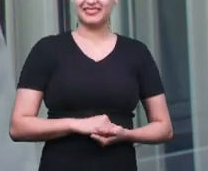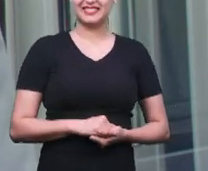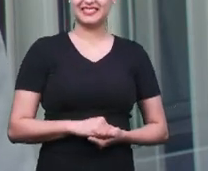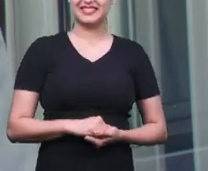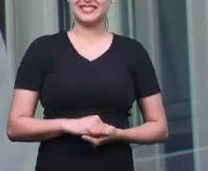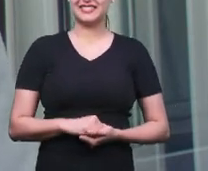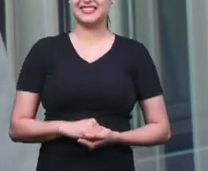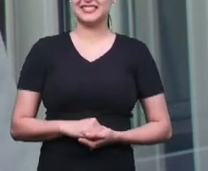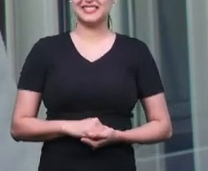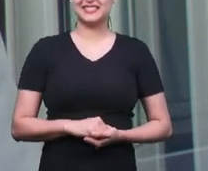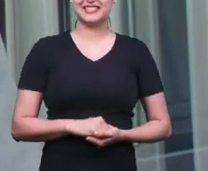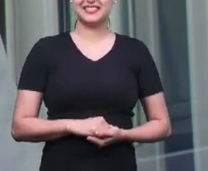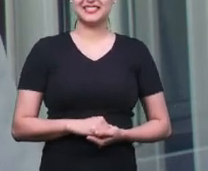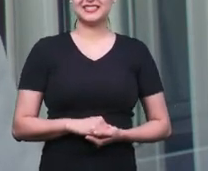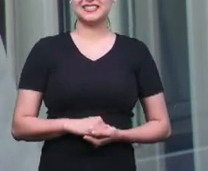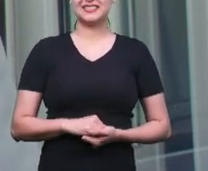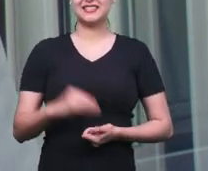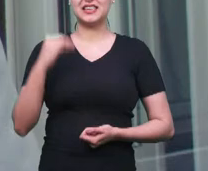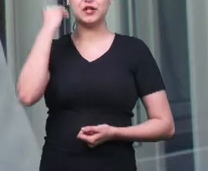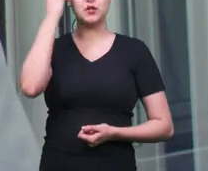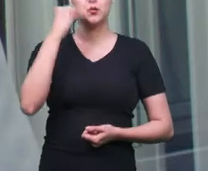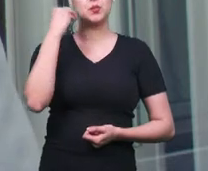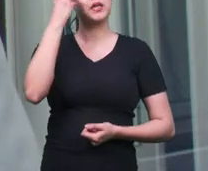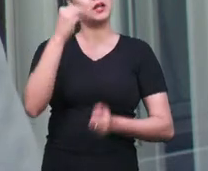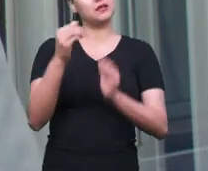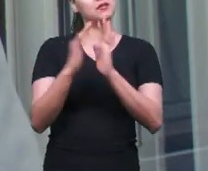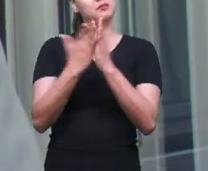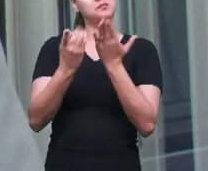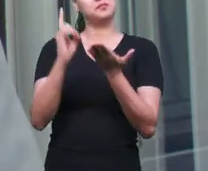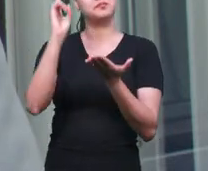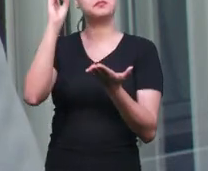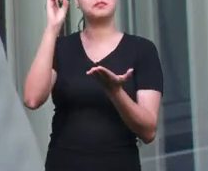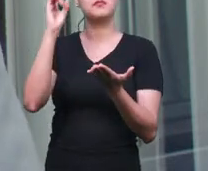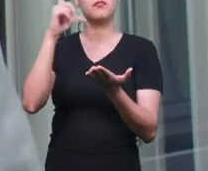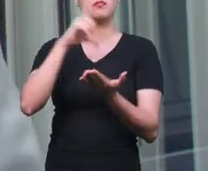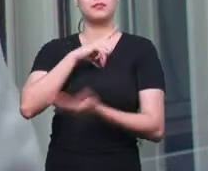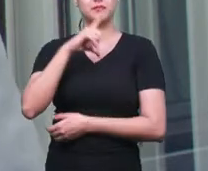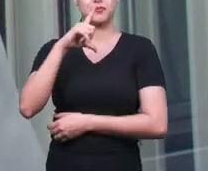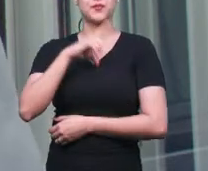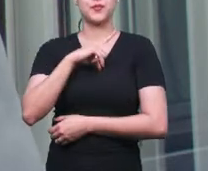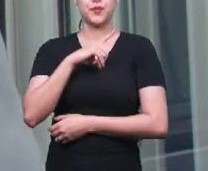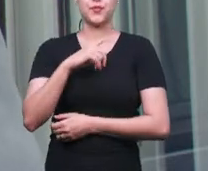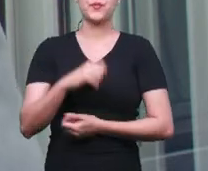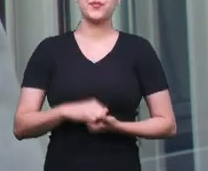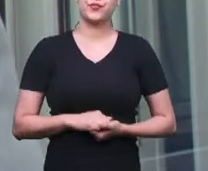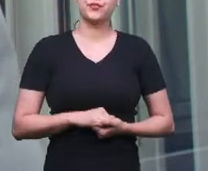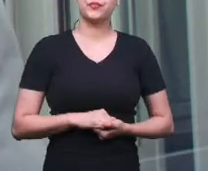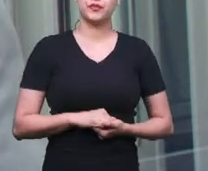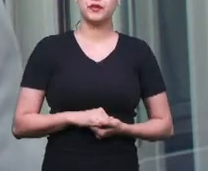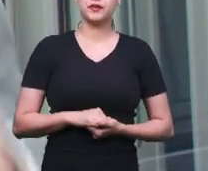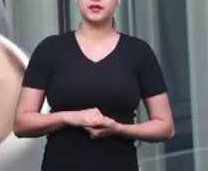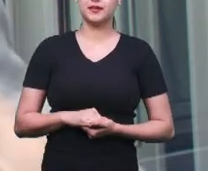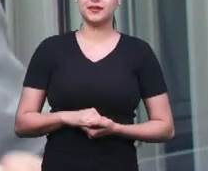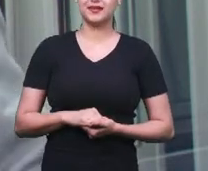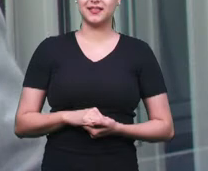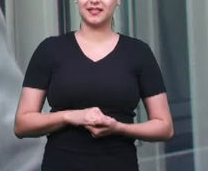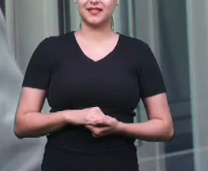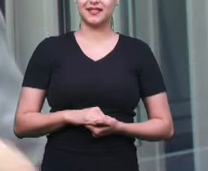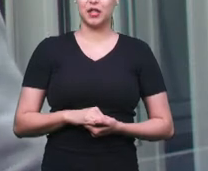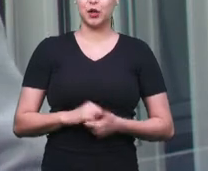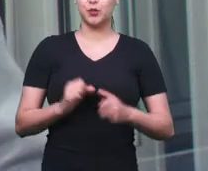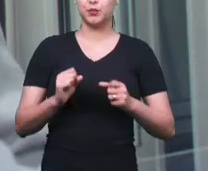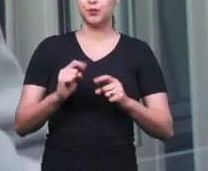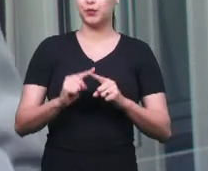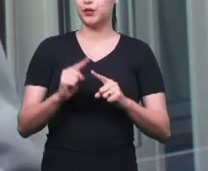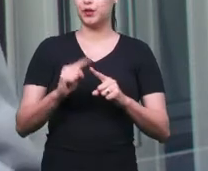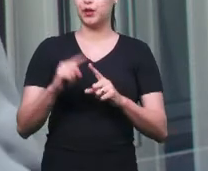tive algumas experiências na própria palavra. Tive algumas experiências. O poder do sangue de